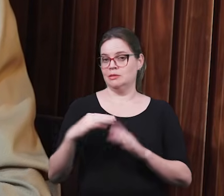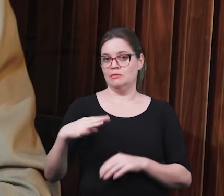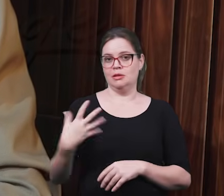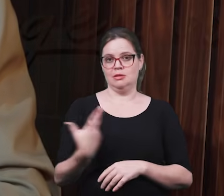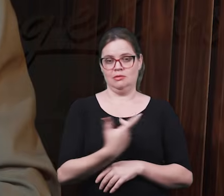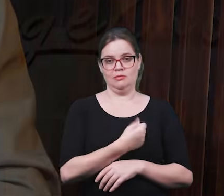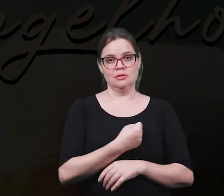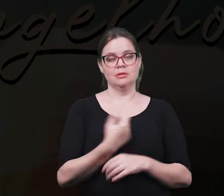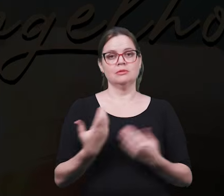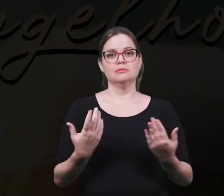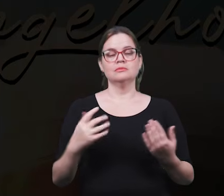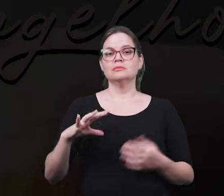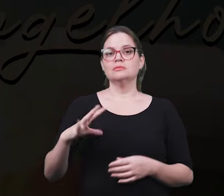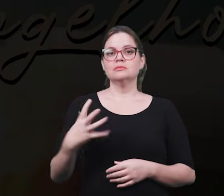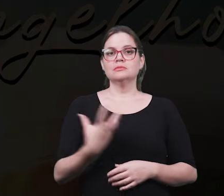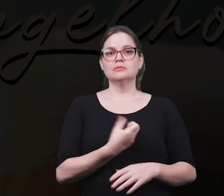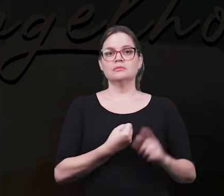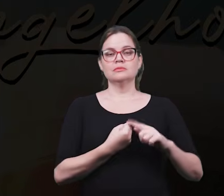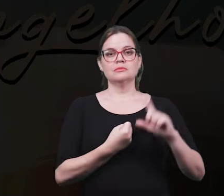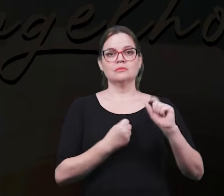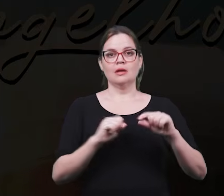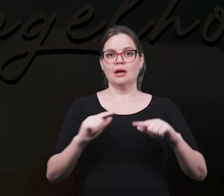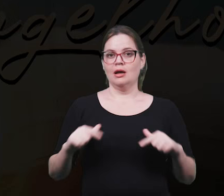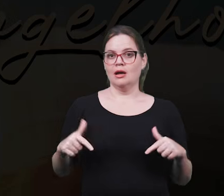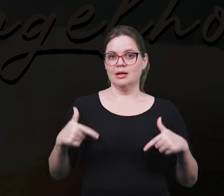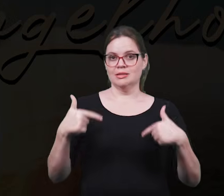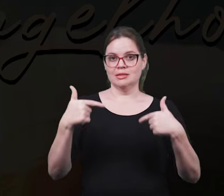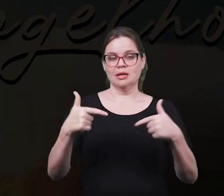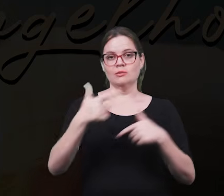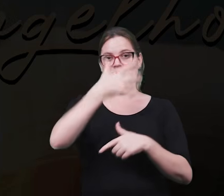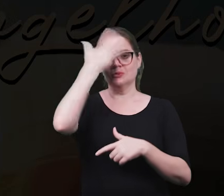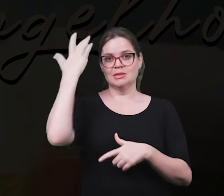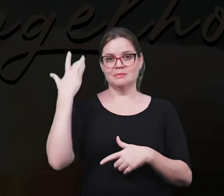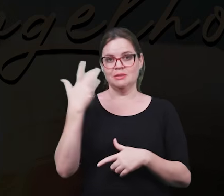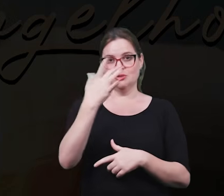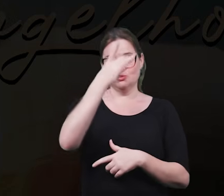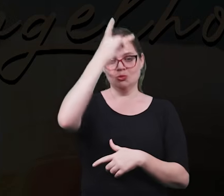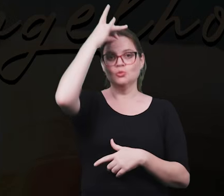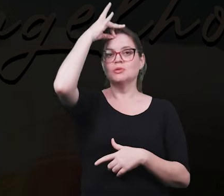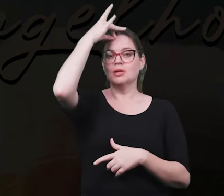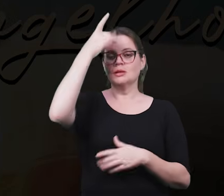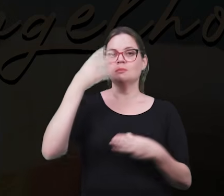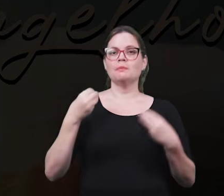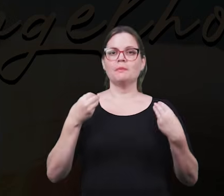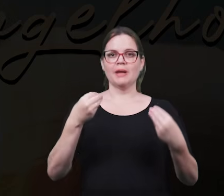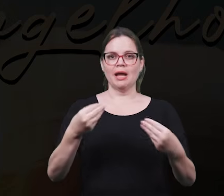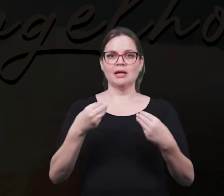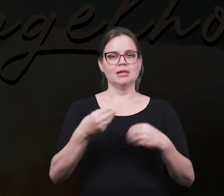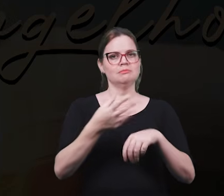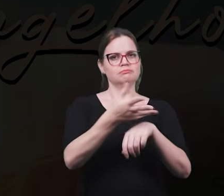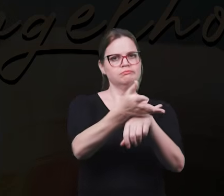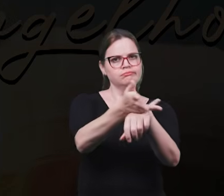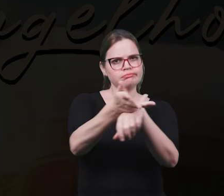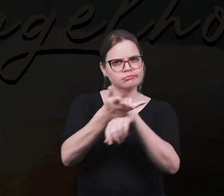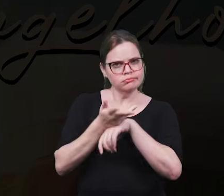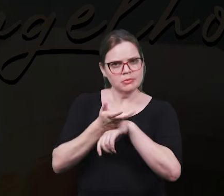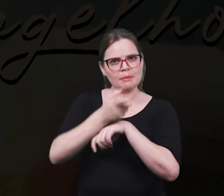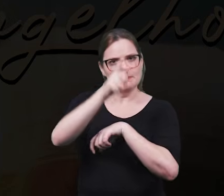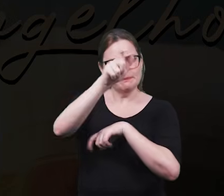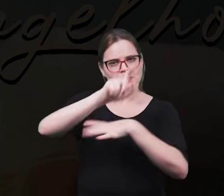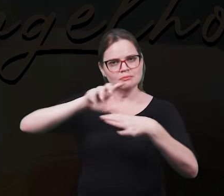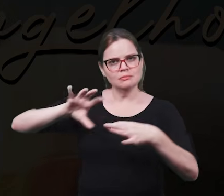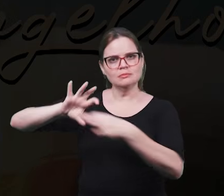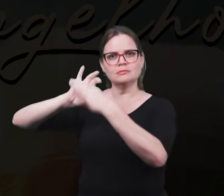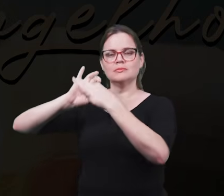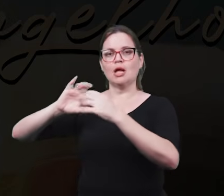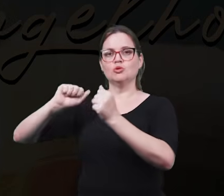salvação. Então, salvação é a manifestação viva do Espírito Santo para tornar um homem um